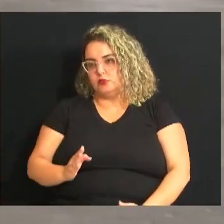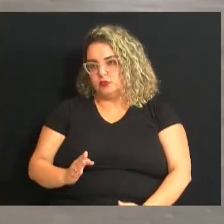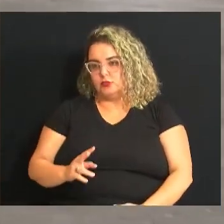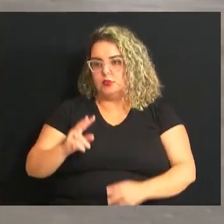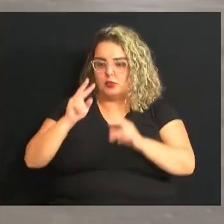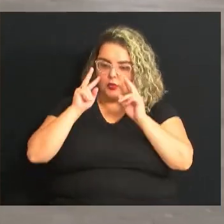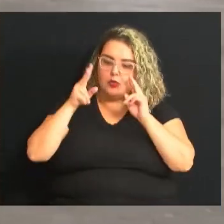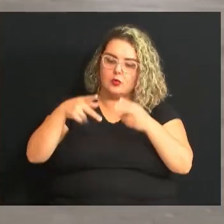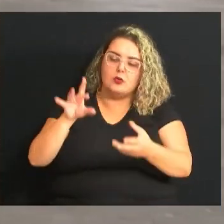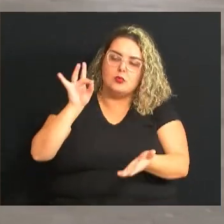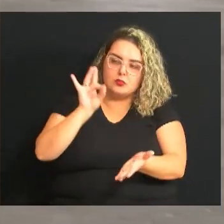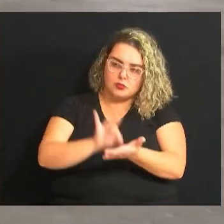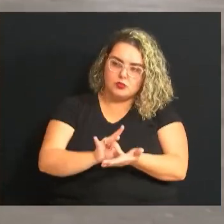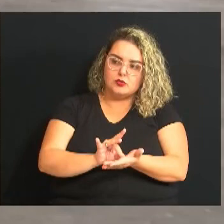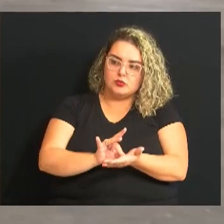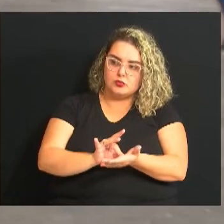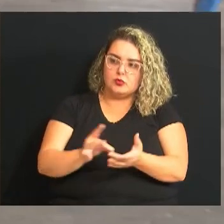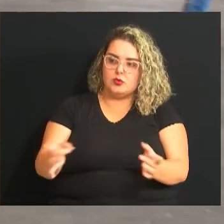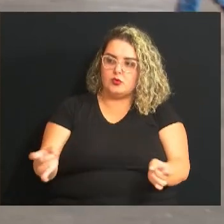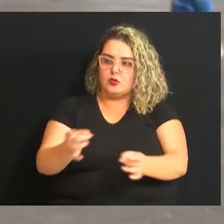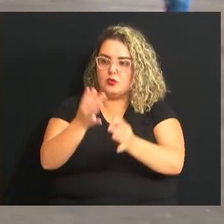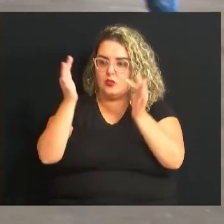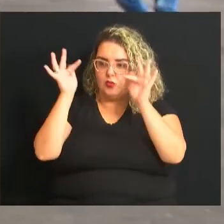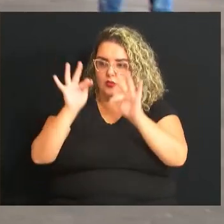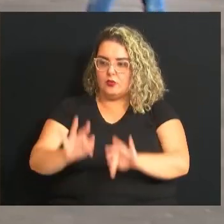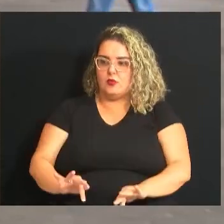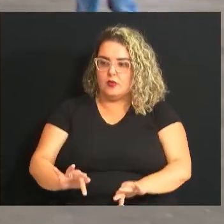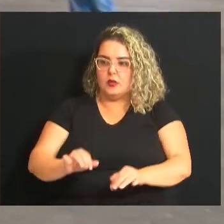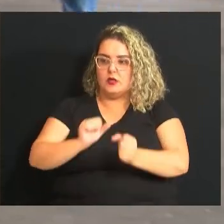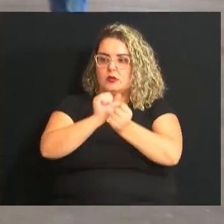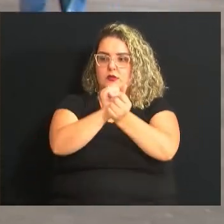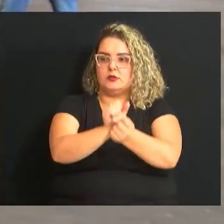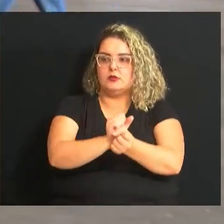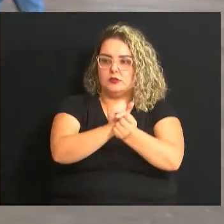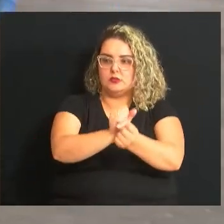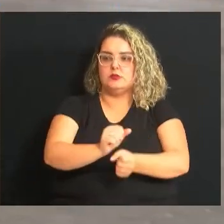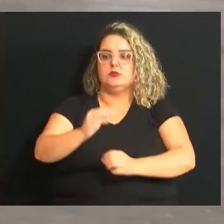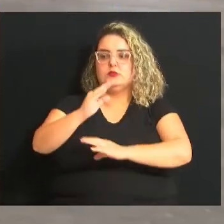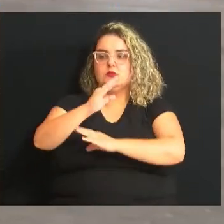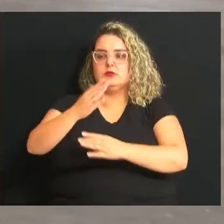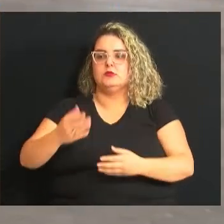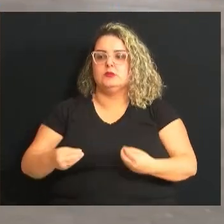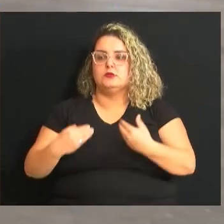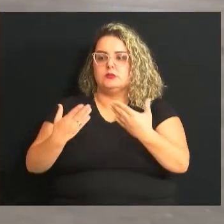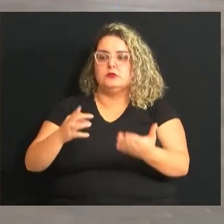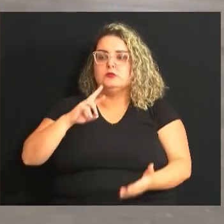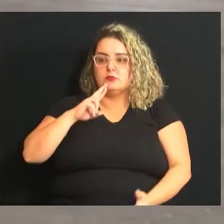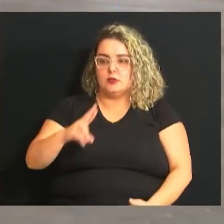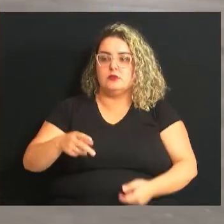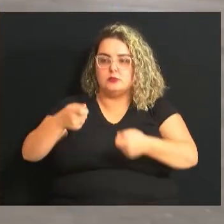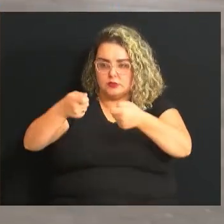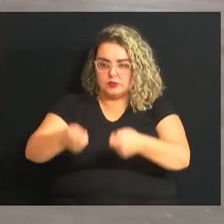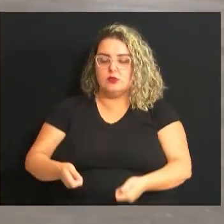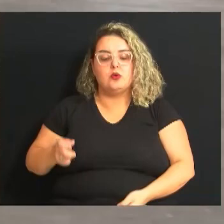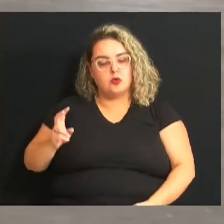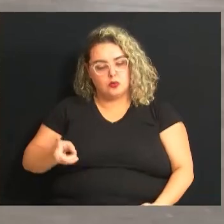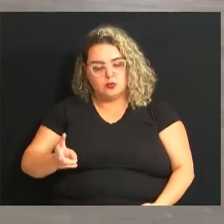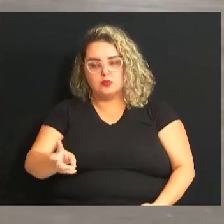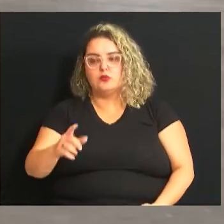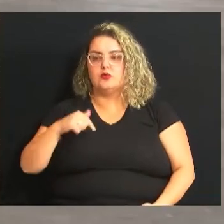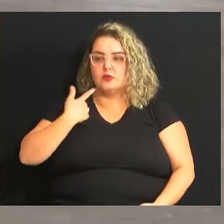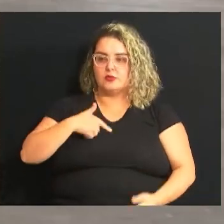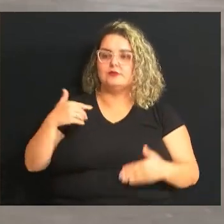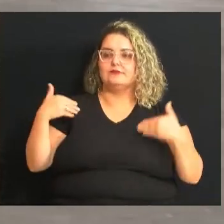Brasil a reconhecer oficialmente o fim da escravidão. A Câmara de Campinas está dando uma resposta concreta,